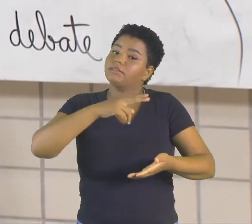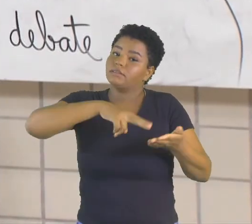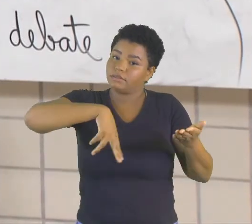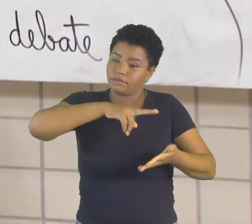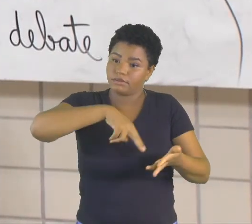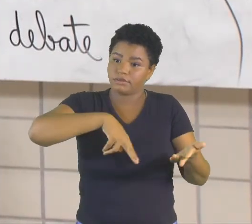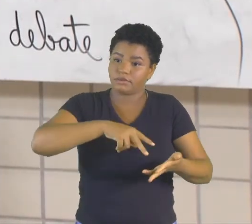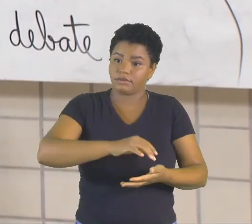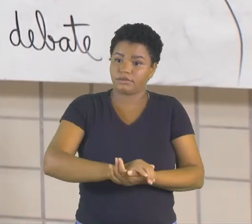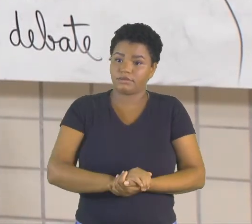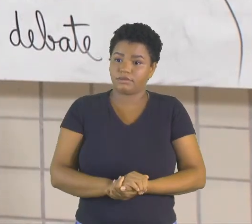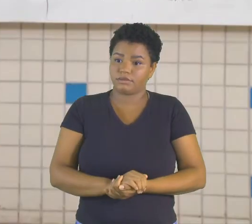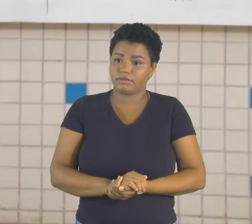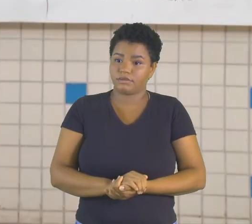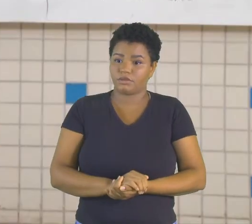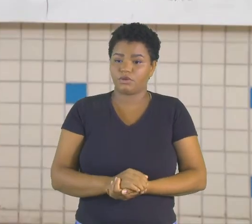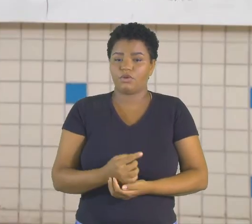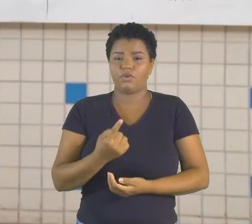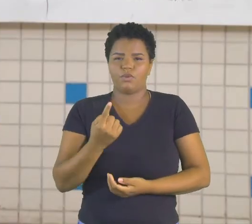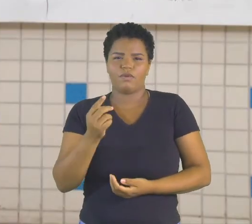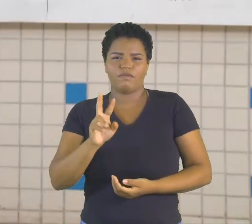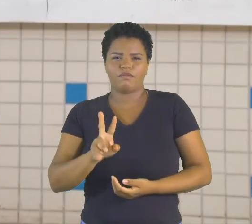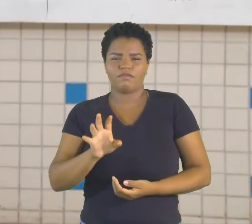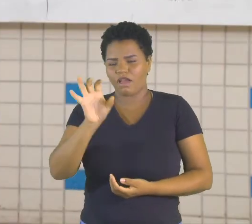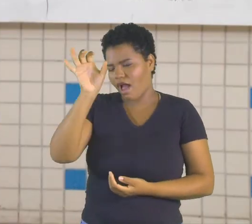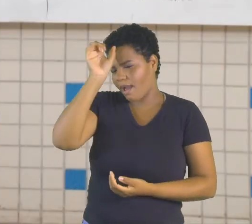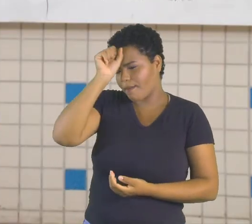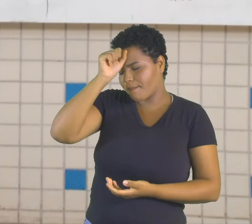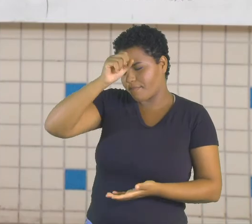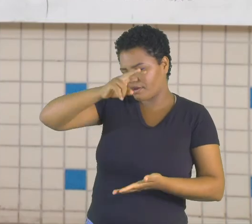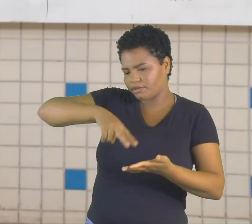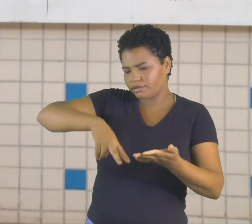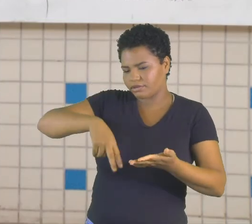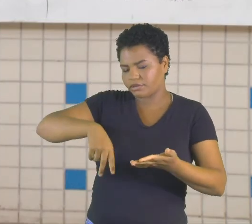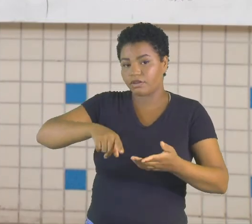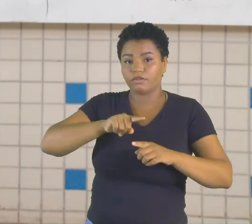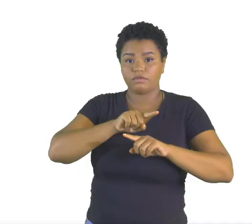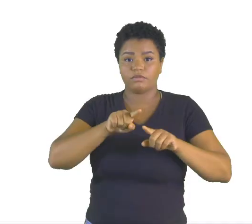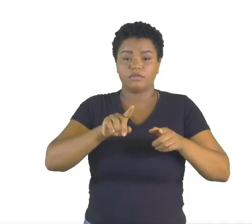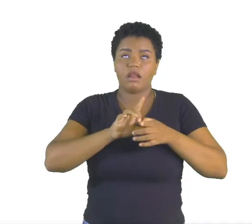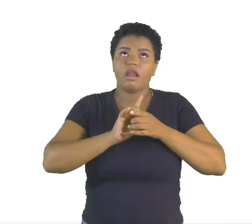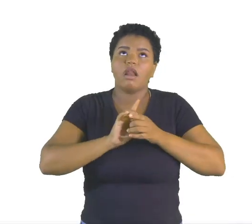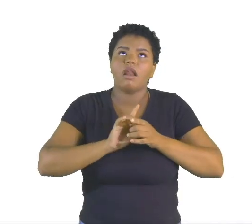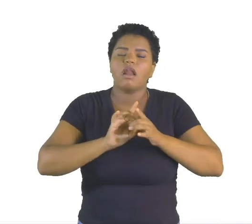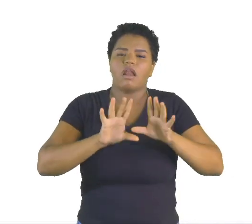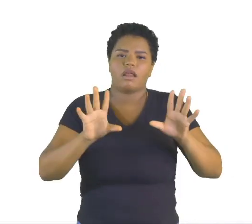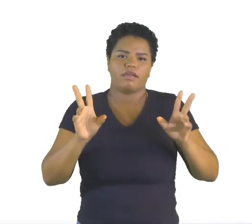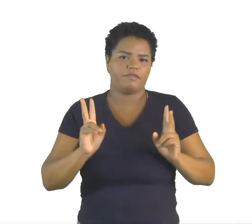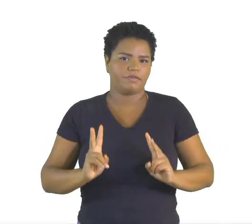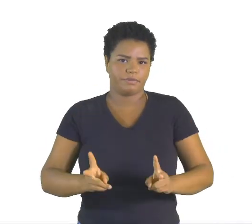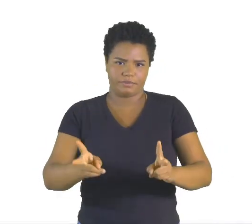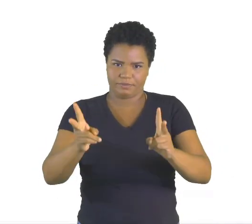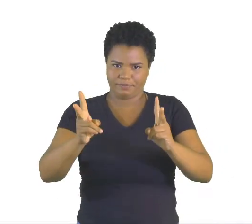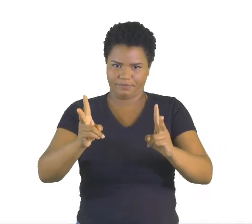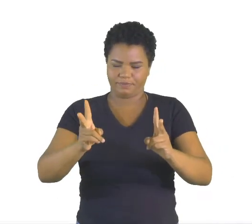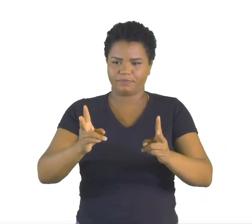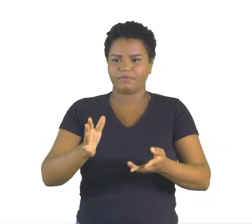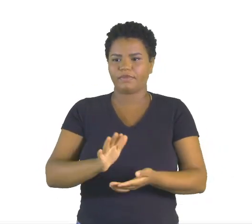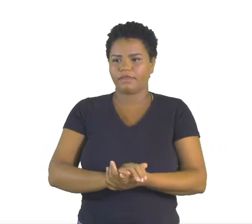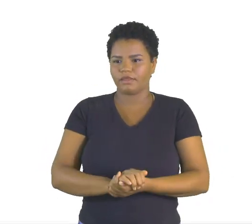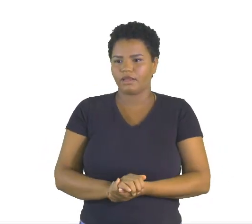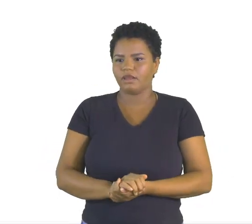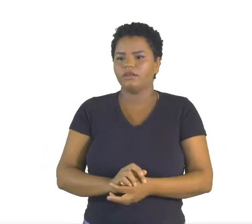Uma vez que você aprende a ler, você será livre para sempre. É uma frase de Frederick Douglass e eu espero que vocês